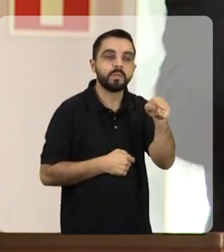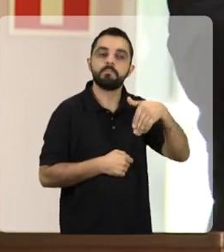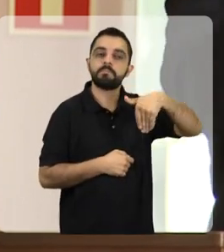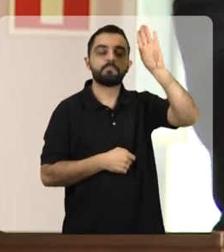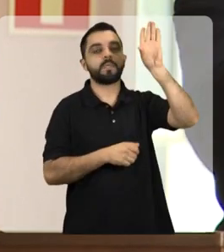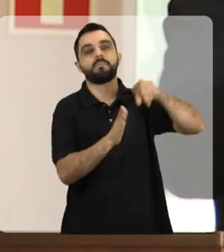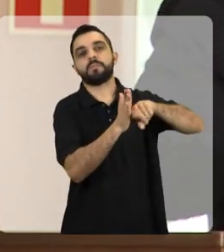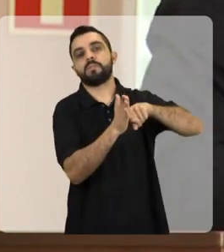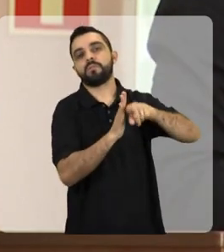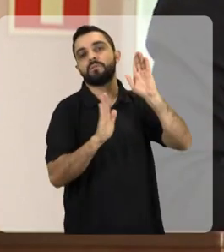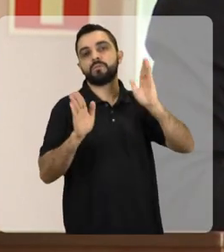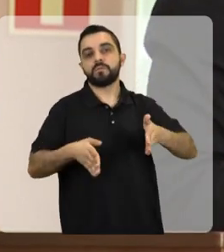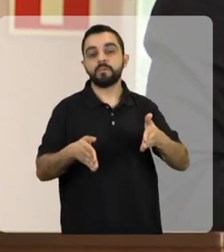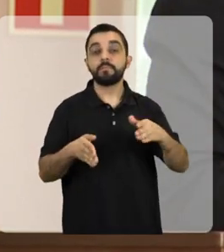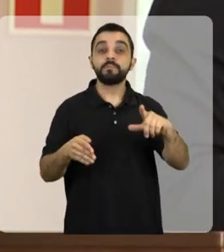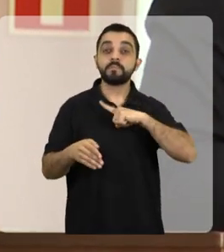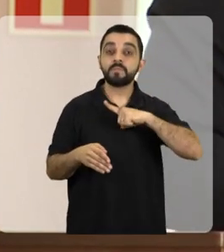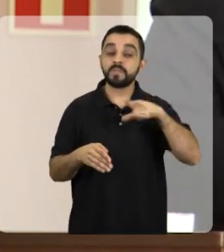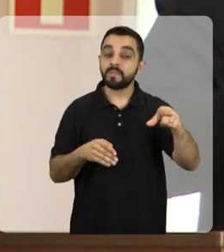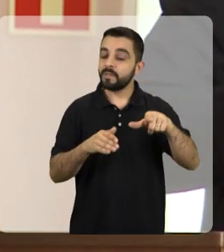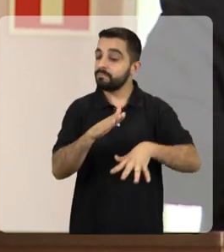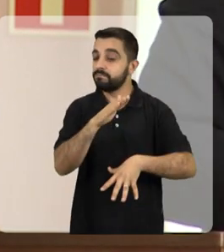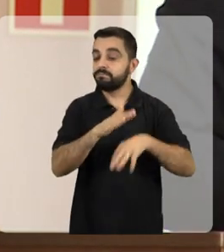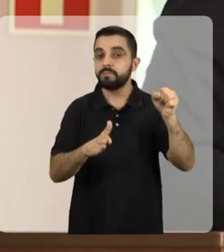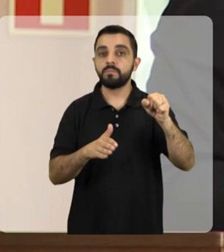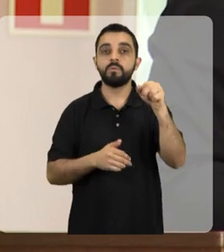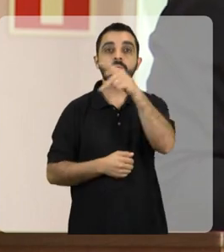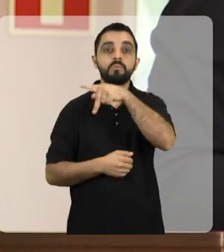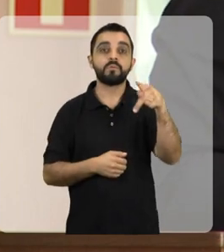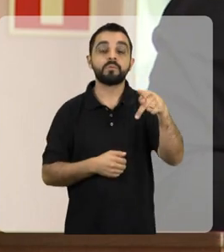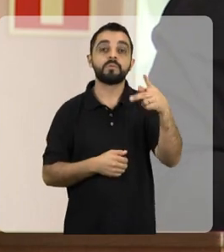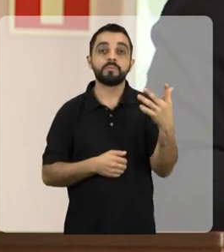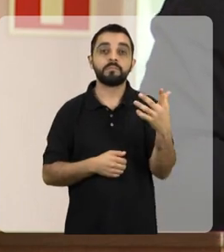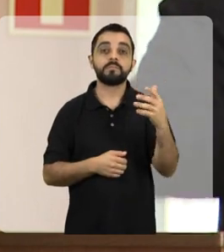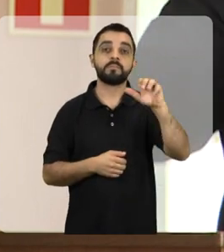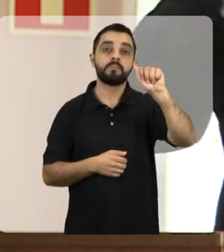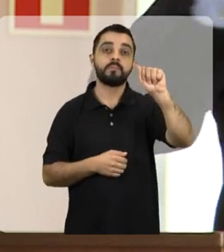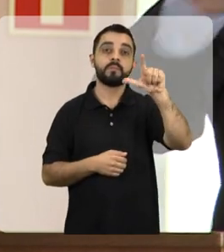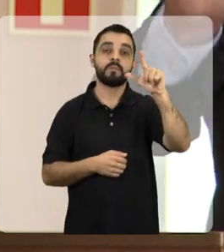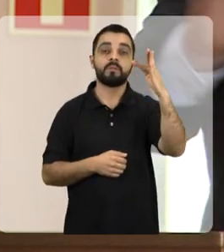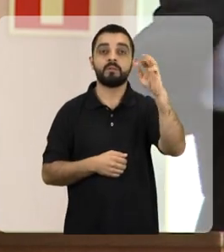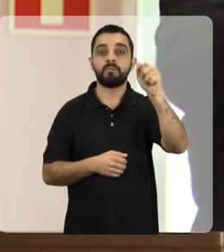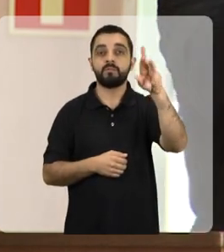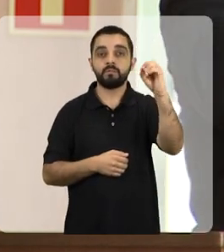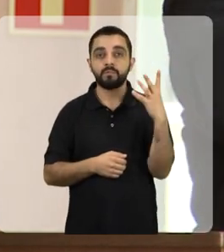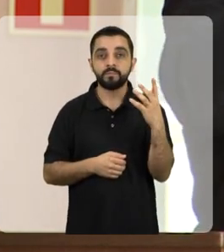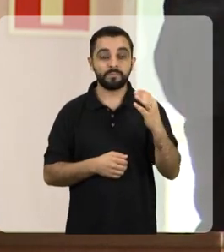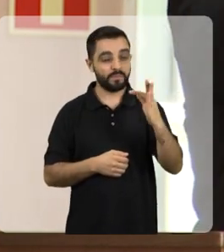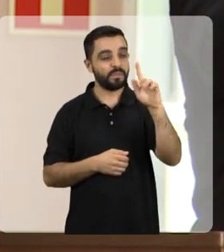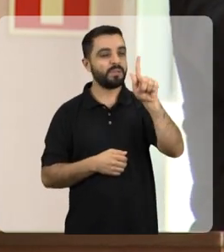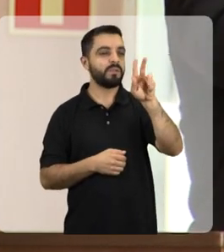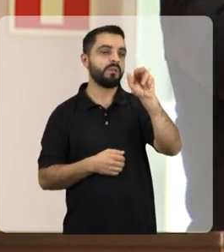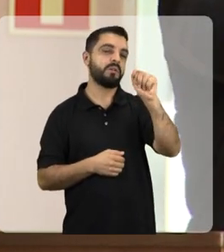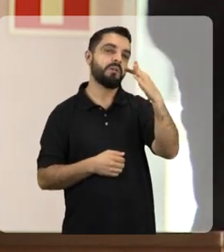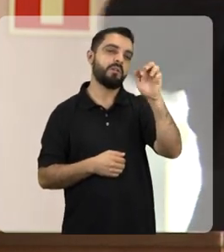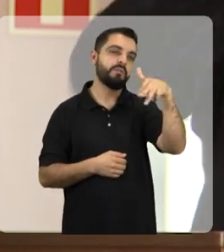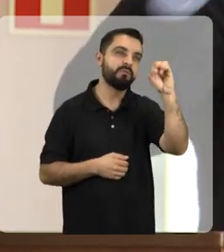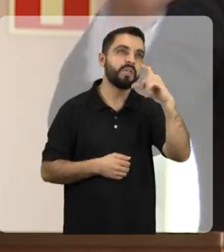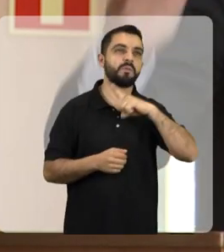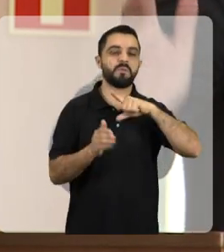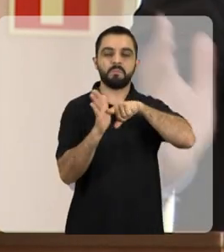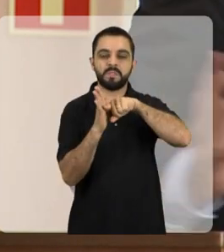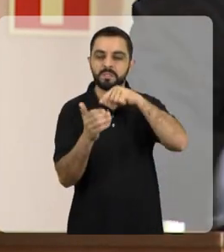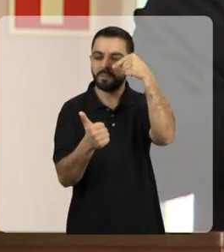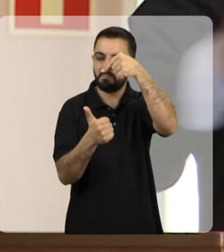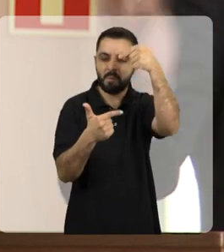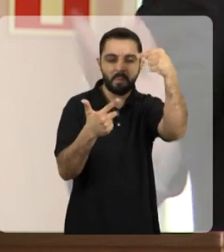aqui uma das maiores autoridades nacionais sobre o grafeno, o professor Aldo Zarbin. Eu poderia falar do grafeno, eu poderia falar do azospirilum,